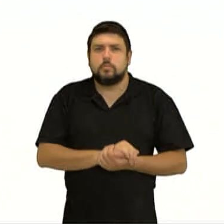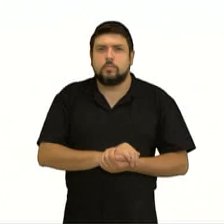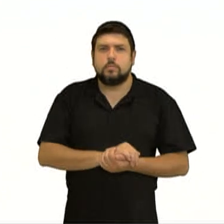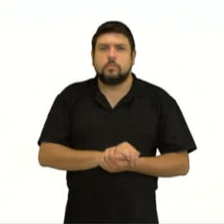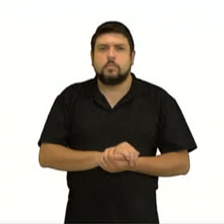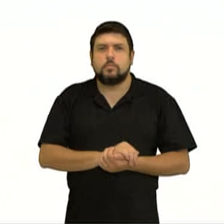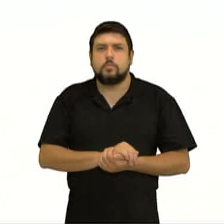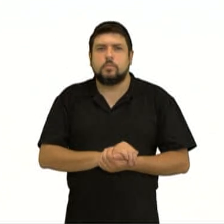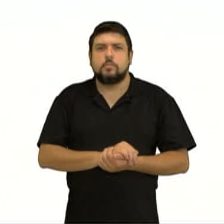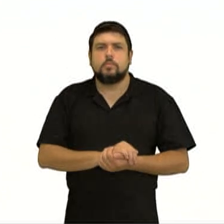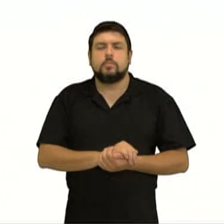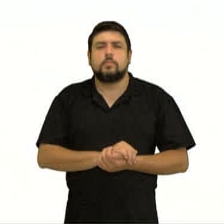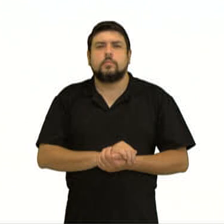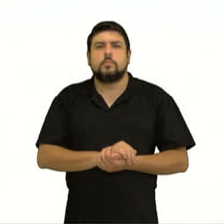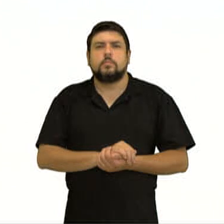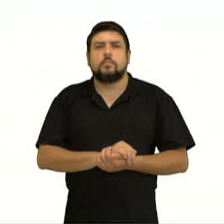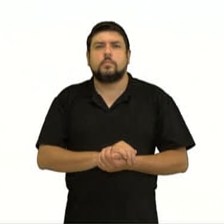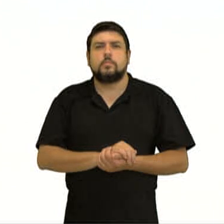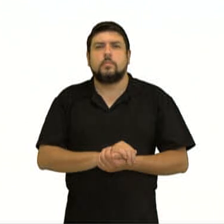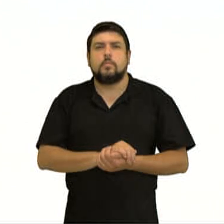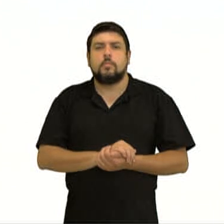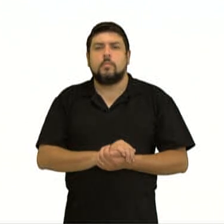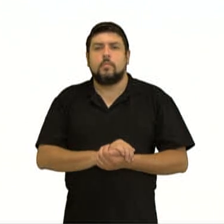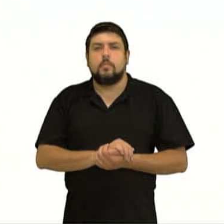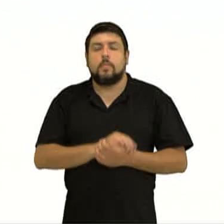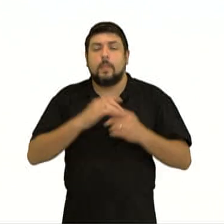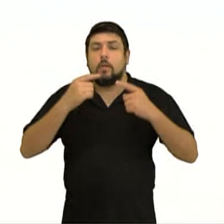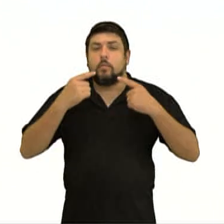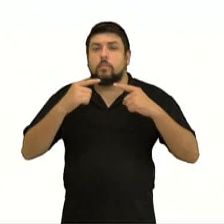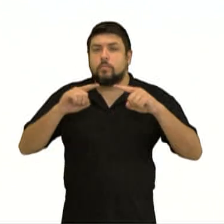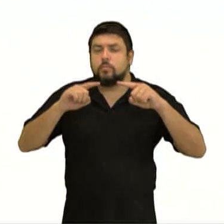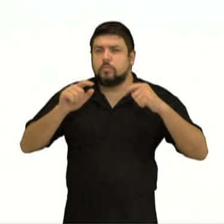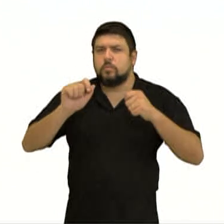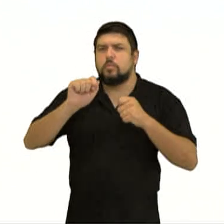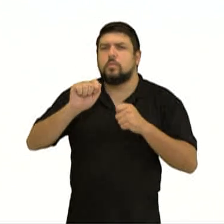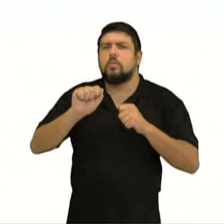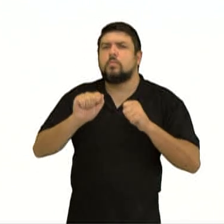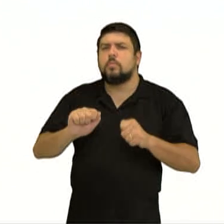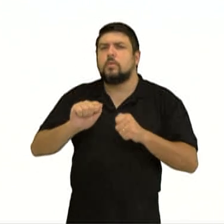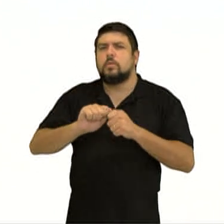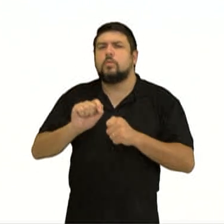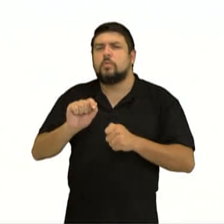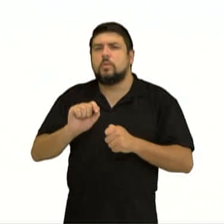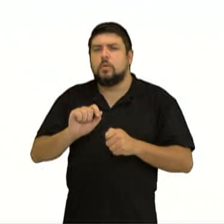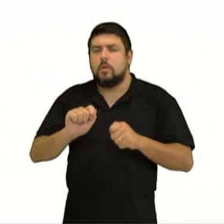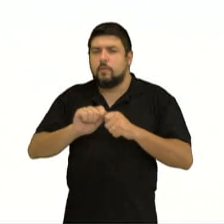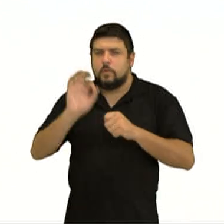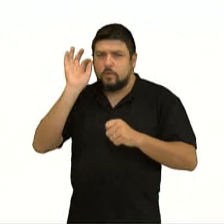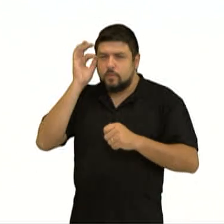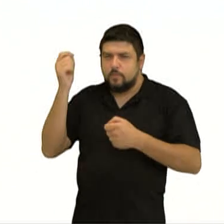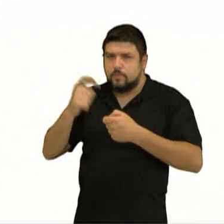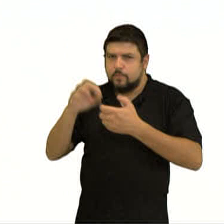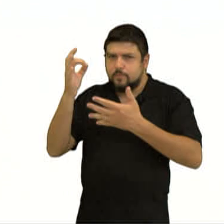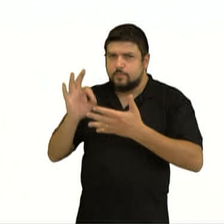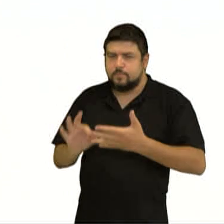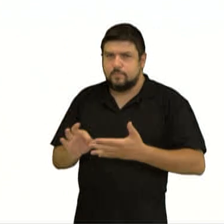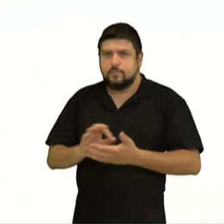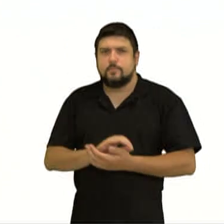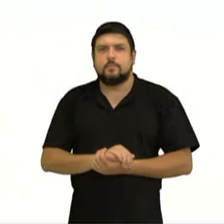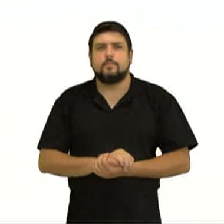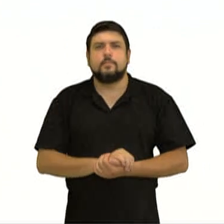essa frase aqui, ó. Que os músicos podem fazer o quê? Colocar ali a palavra. Faça uma atividade, a gente já volta para corrigir. Vamos lá.